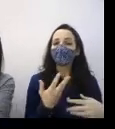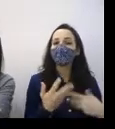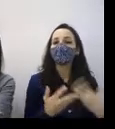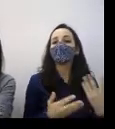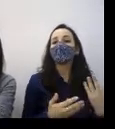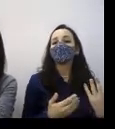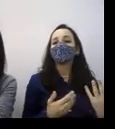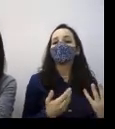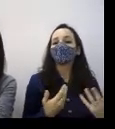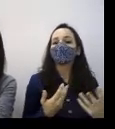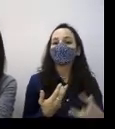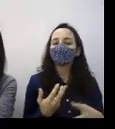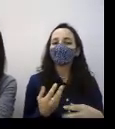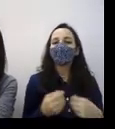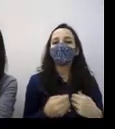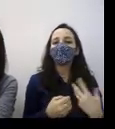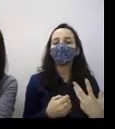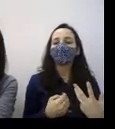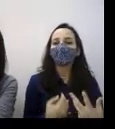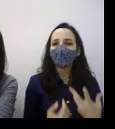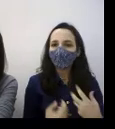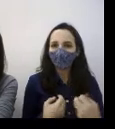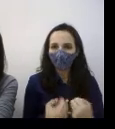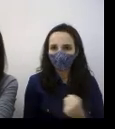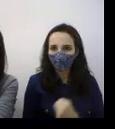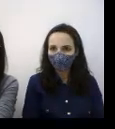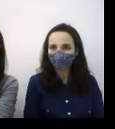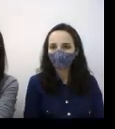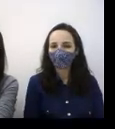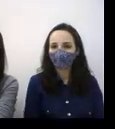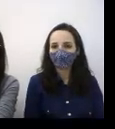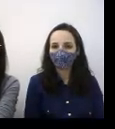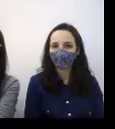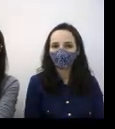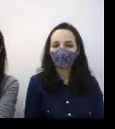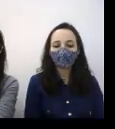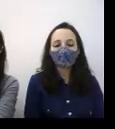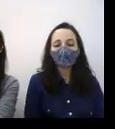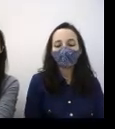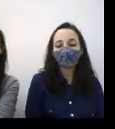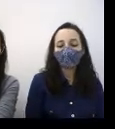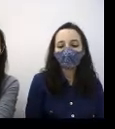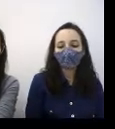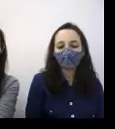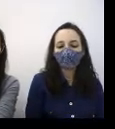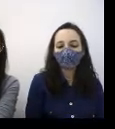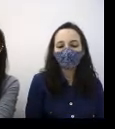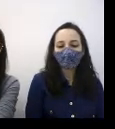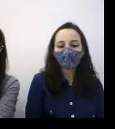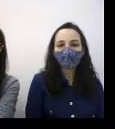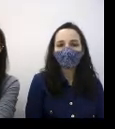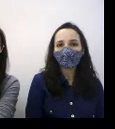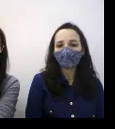aos pouquinhos, a gente vai buscando reencontrar o sentido da nossa vida, né? E falando um